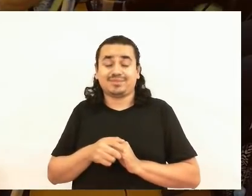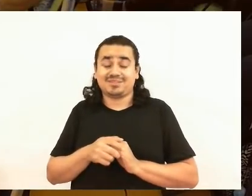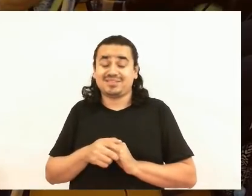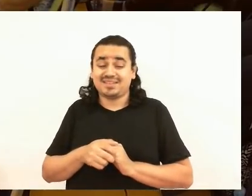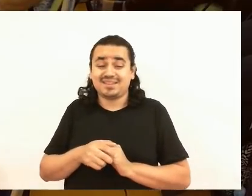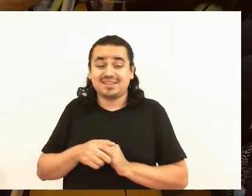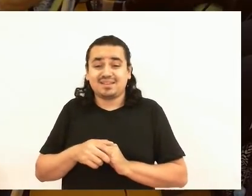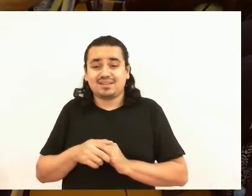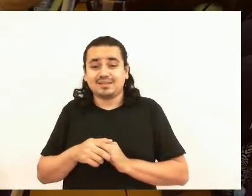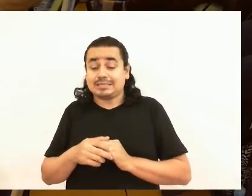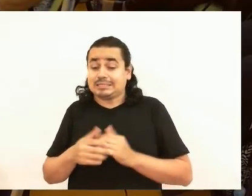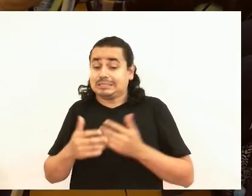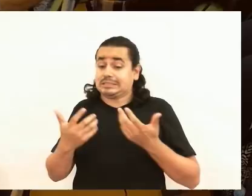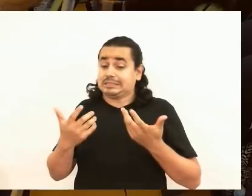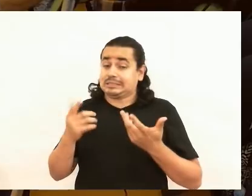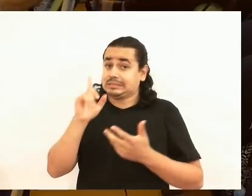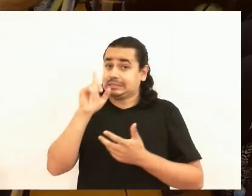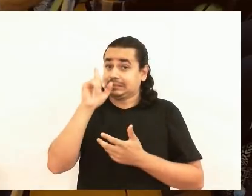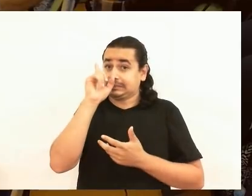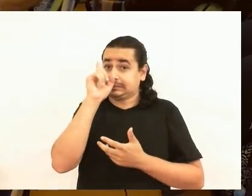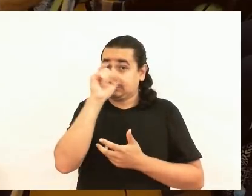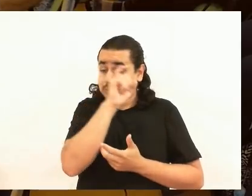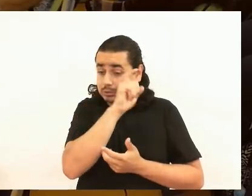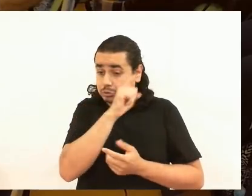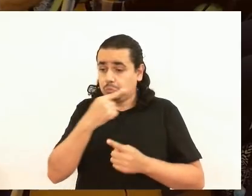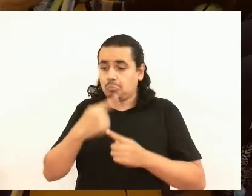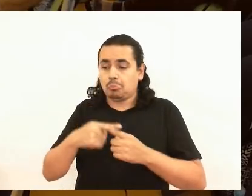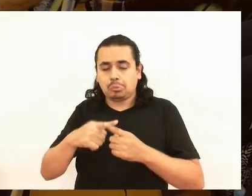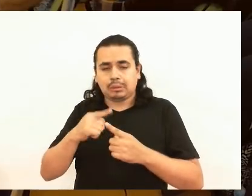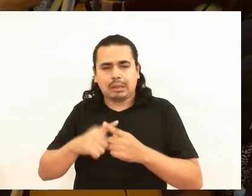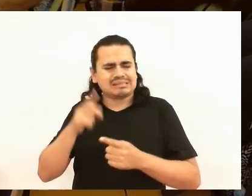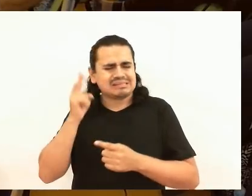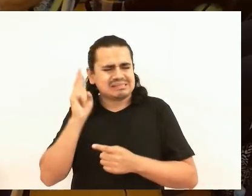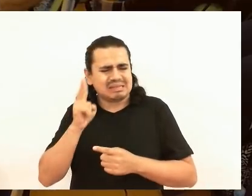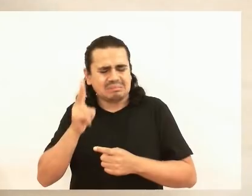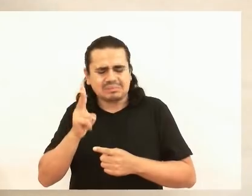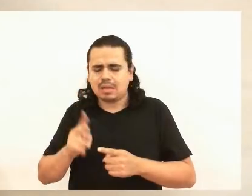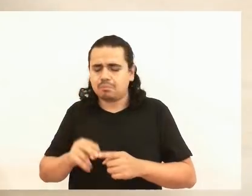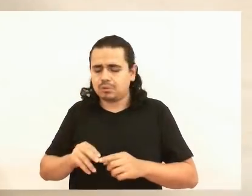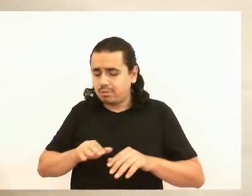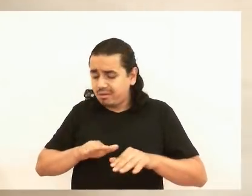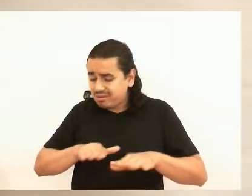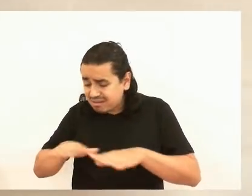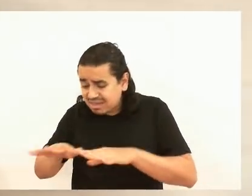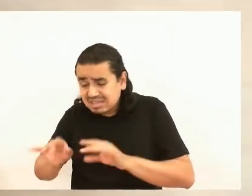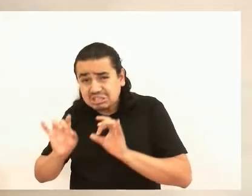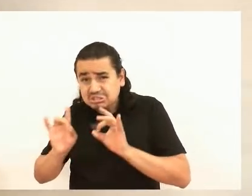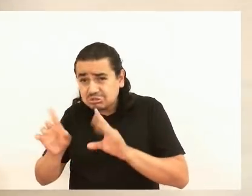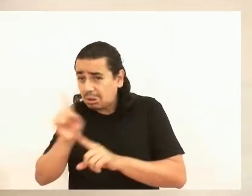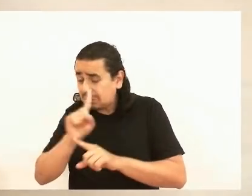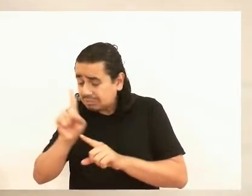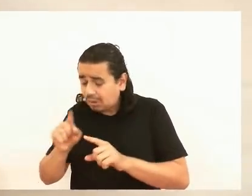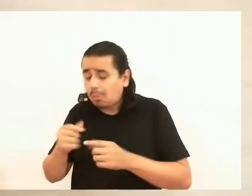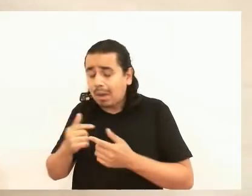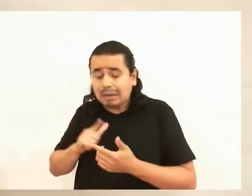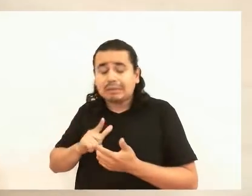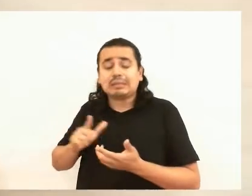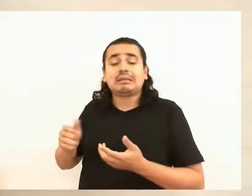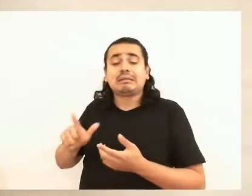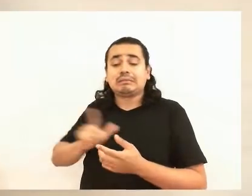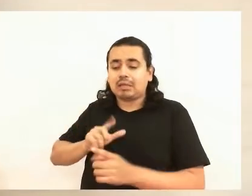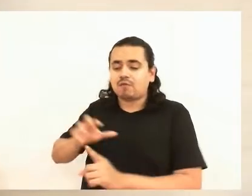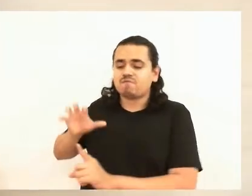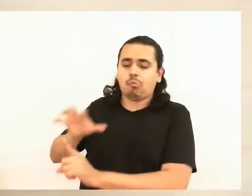questão bem delicada porque o tempo inteiro né não só as crianças estão nesse nesse assédio